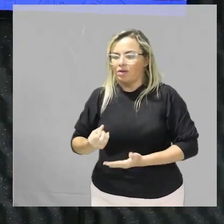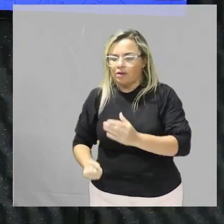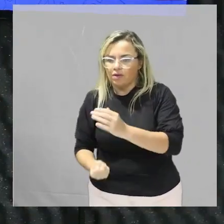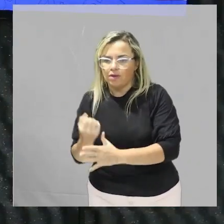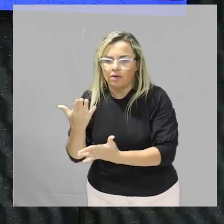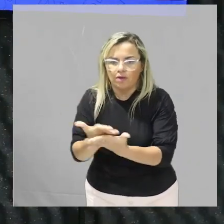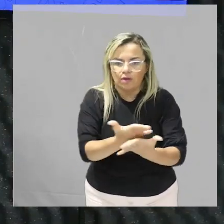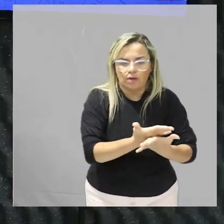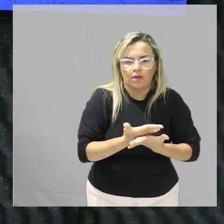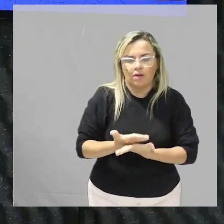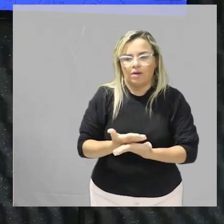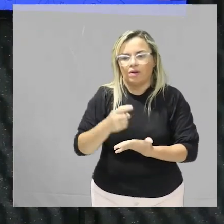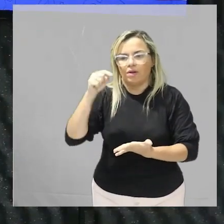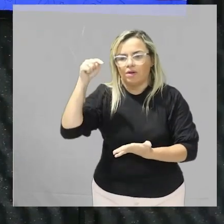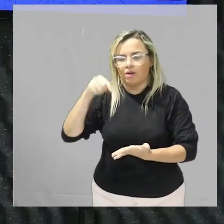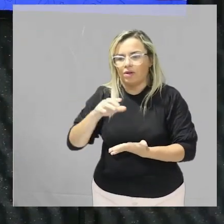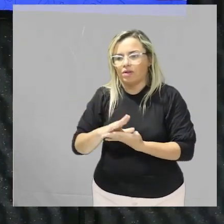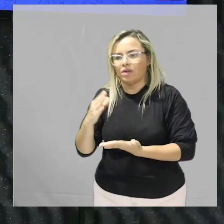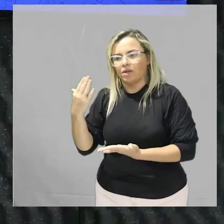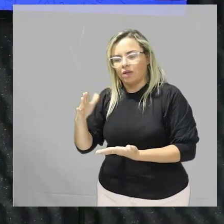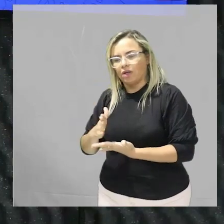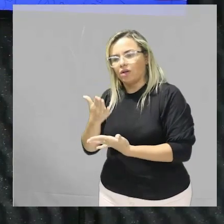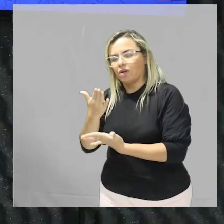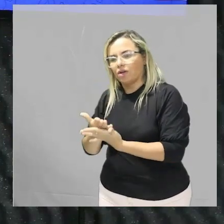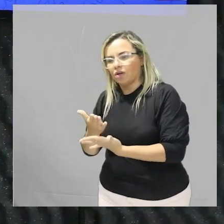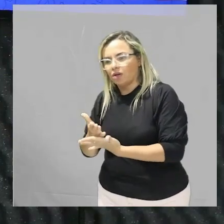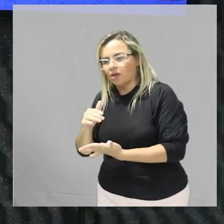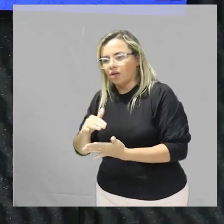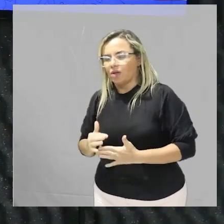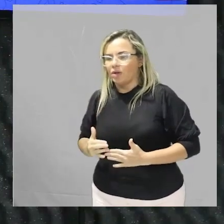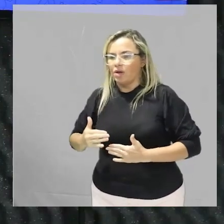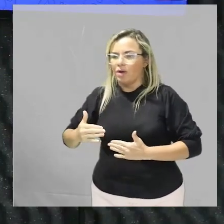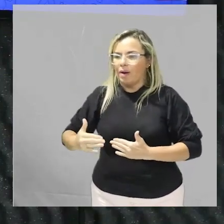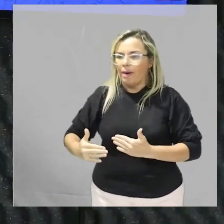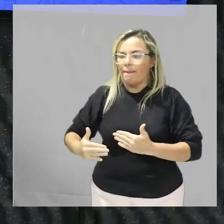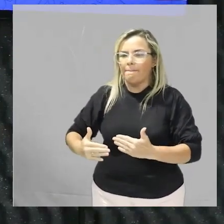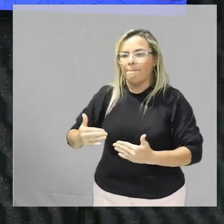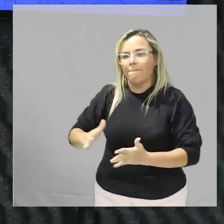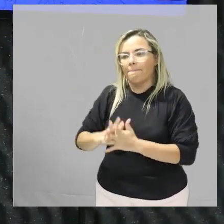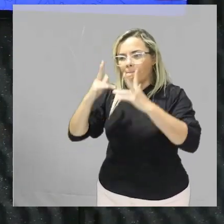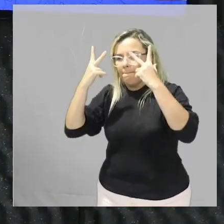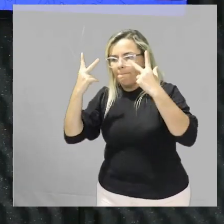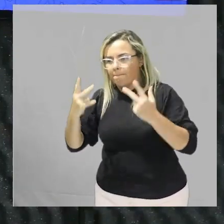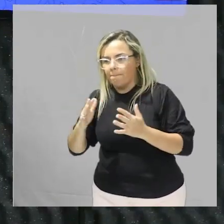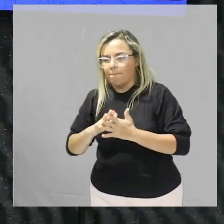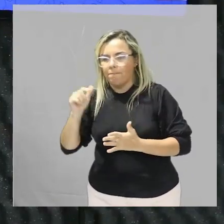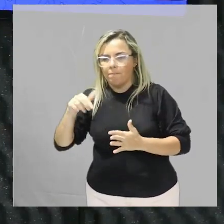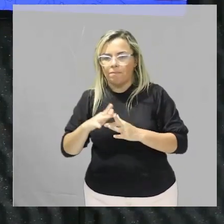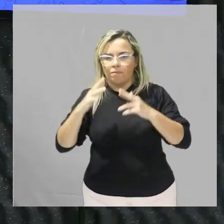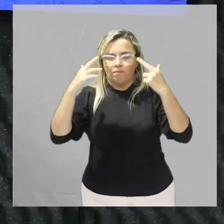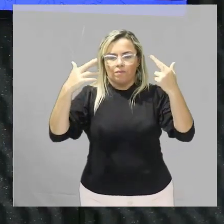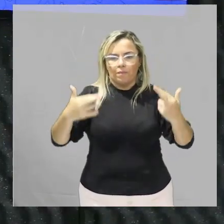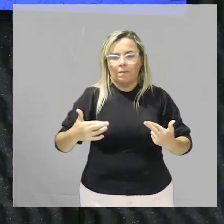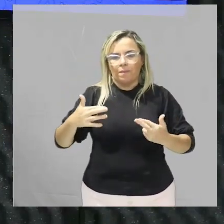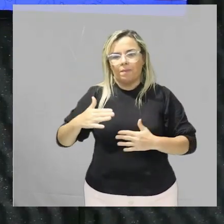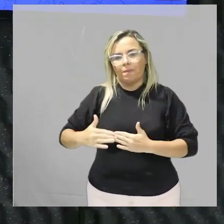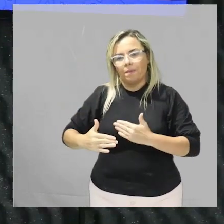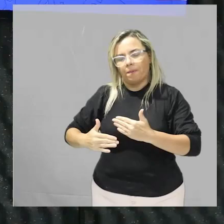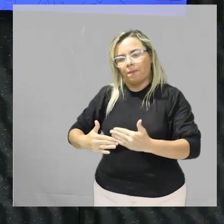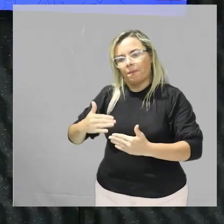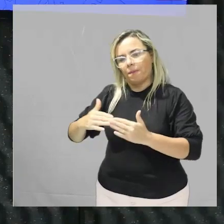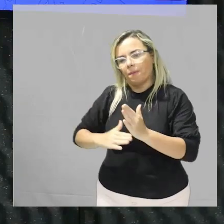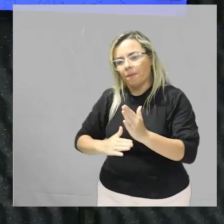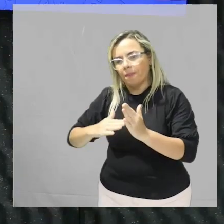Ao adentrar no terreno dessa ciência, há uma sequência natural que obedece a sucessivos níveis